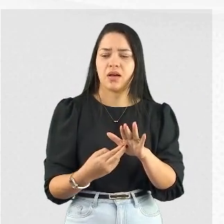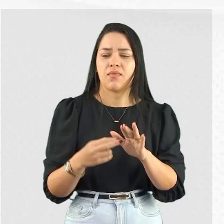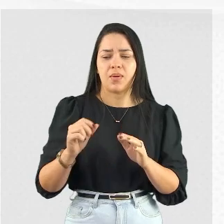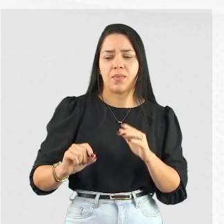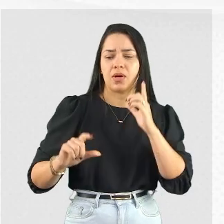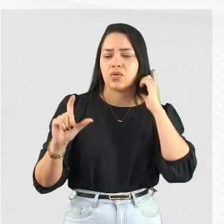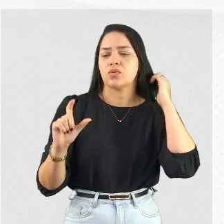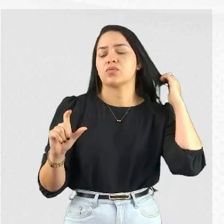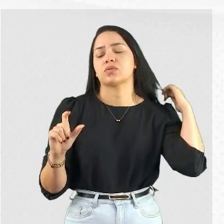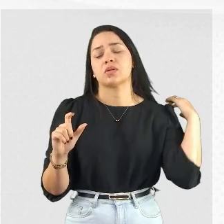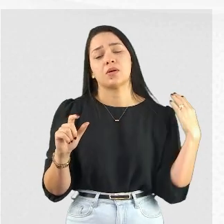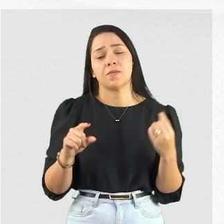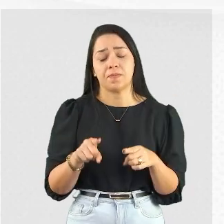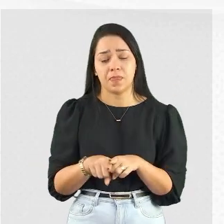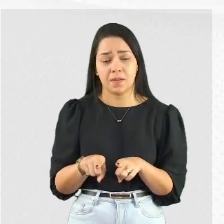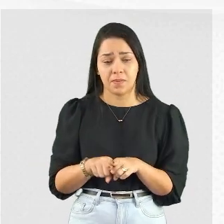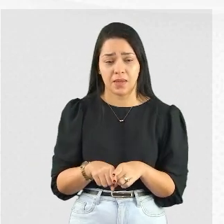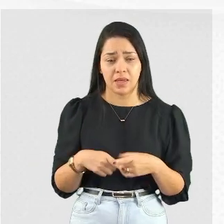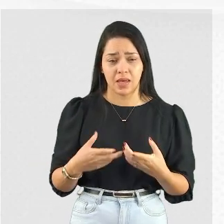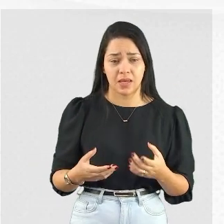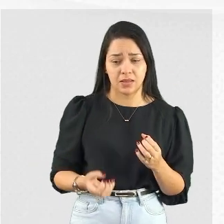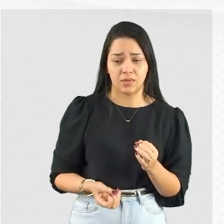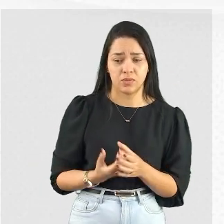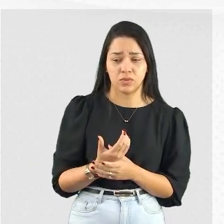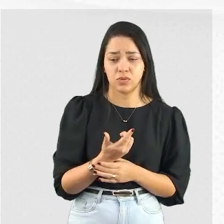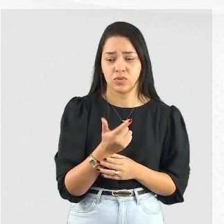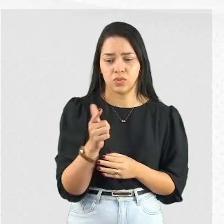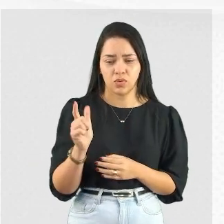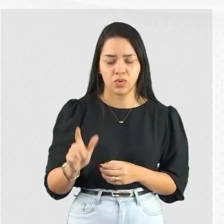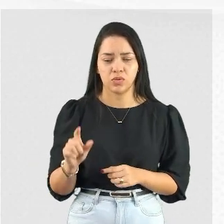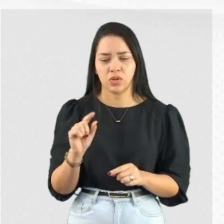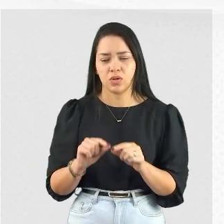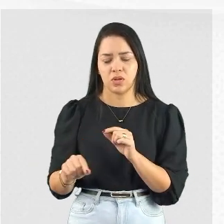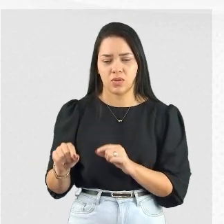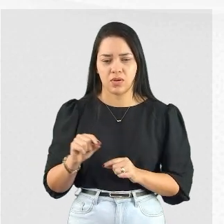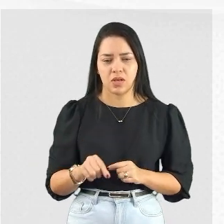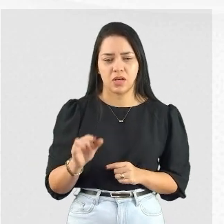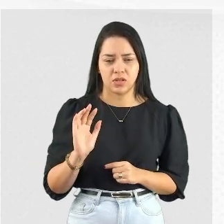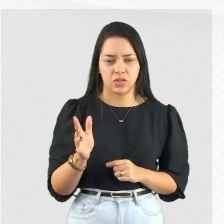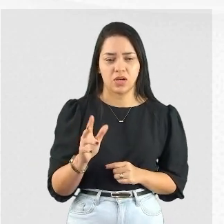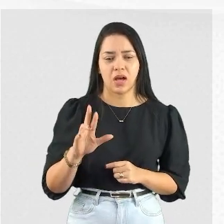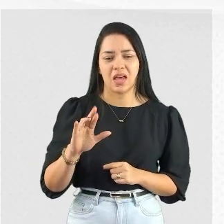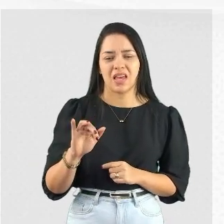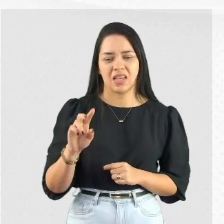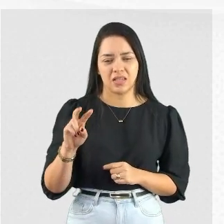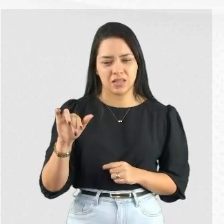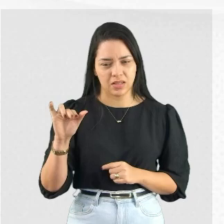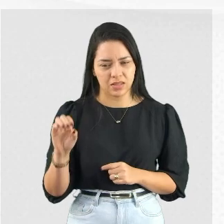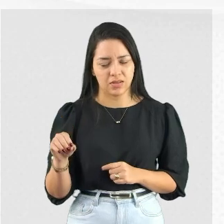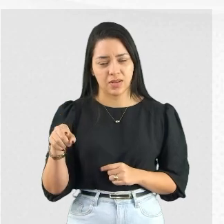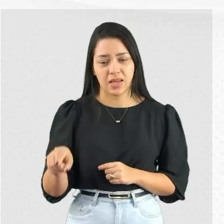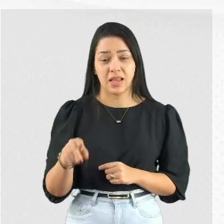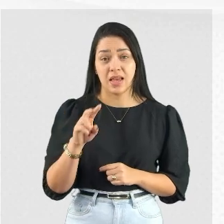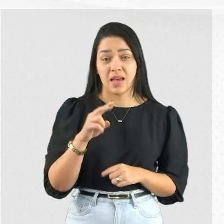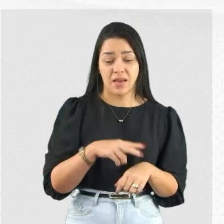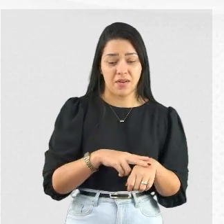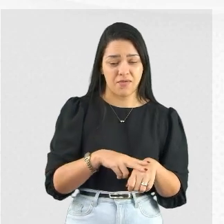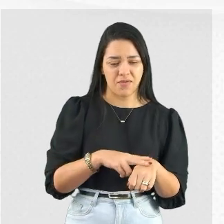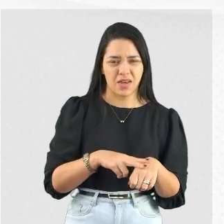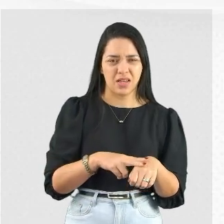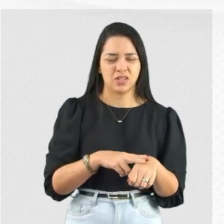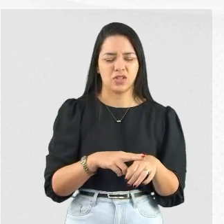maiúscula, ele se reproduz com outro indivíduo que é totalmente recessivo, então no caso ele é verde e